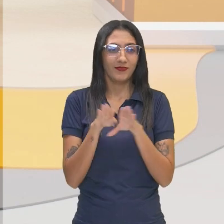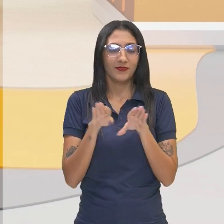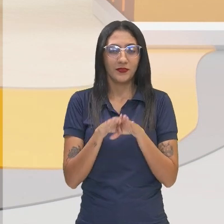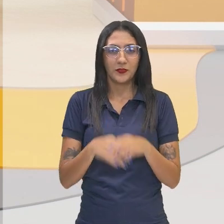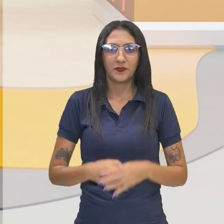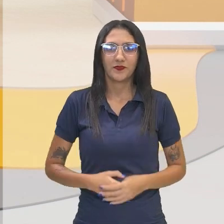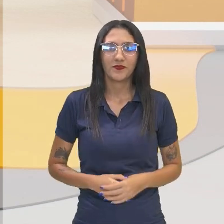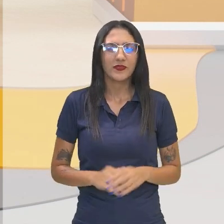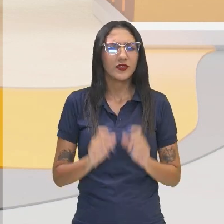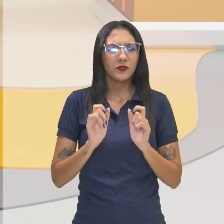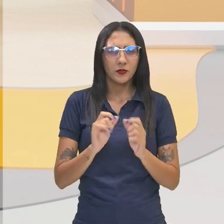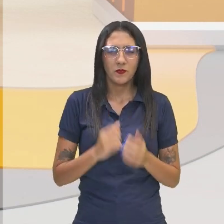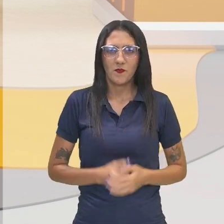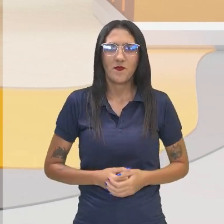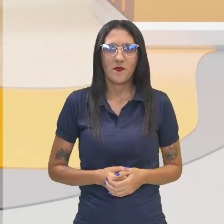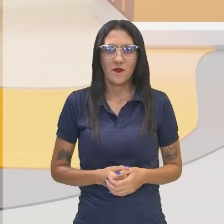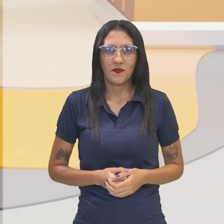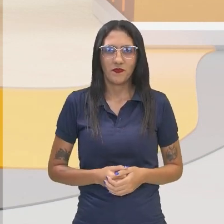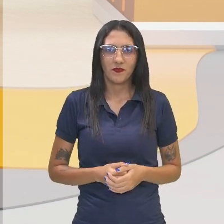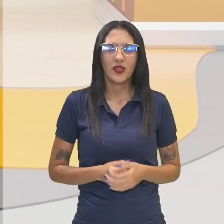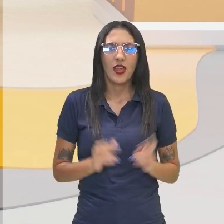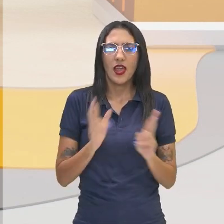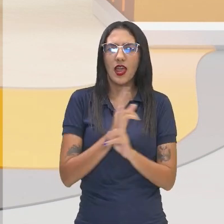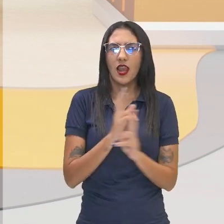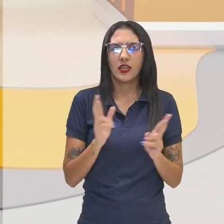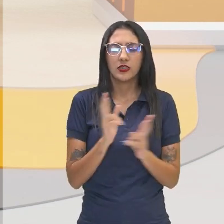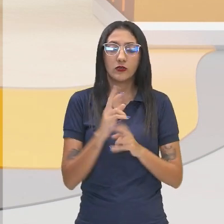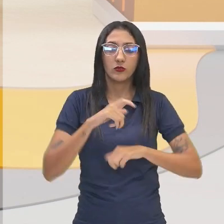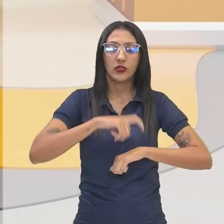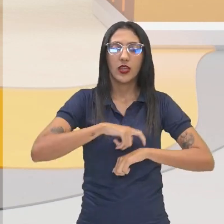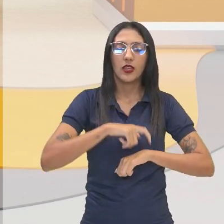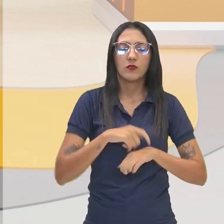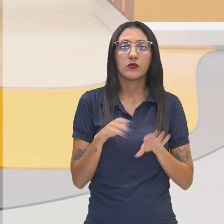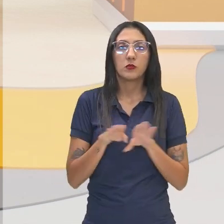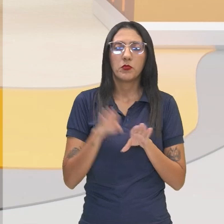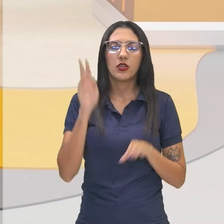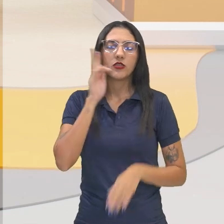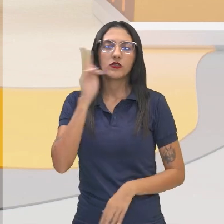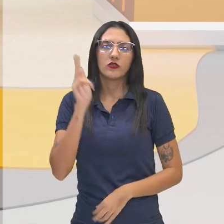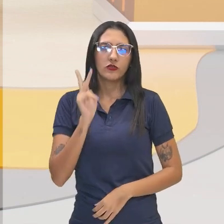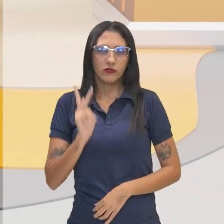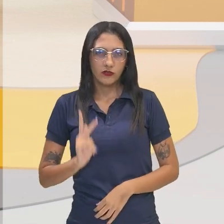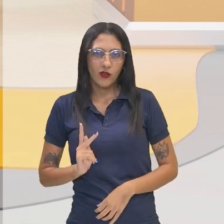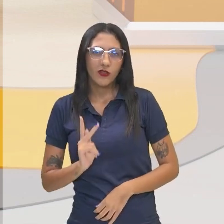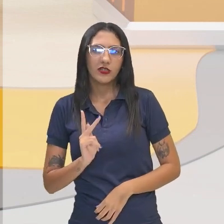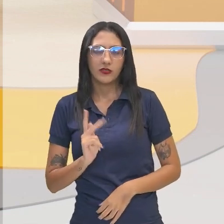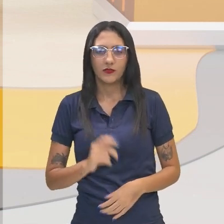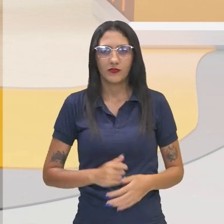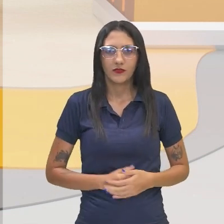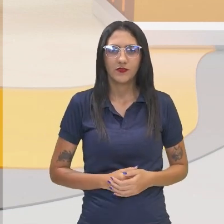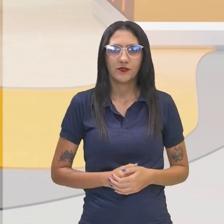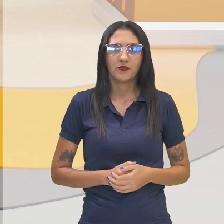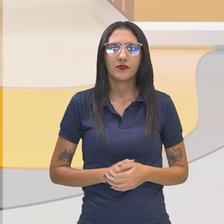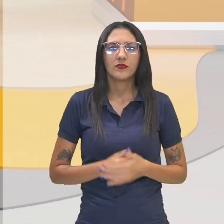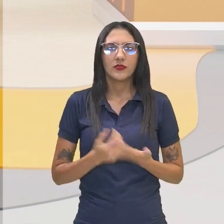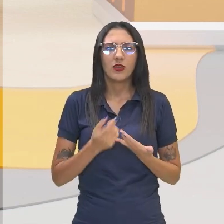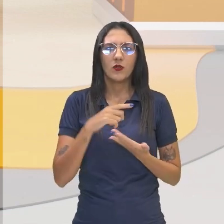é a relação do tempo e a história. O tempo, ele